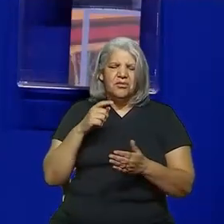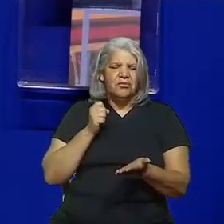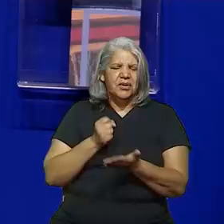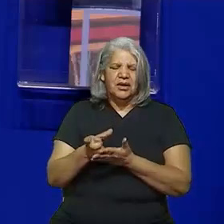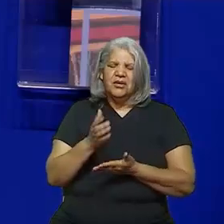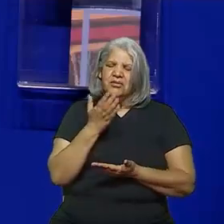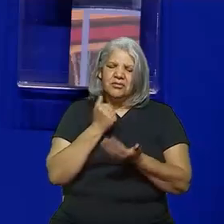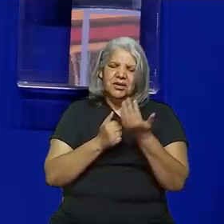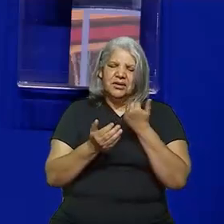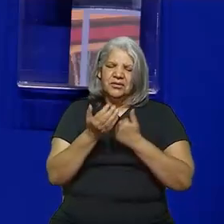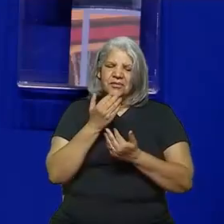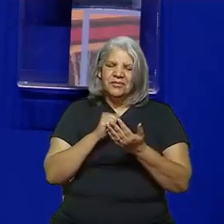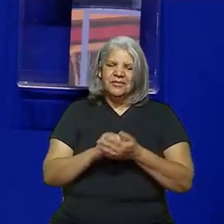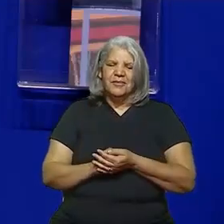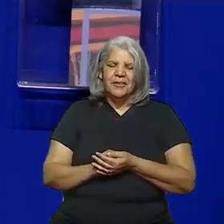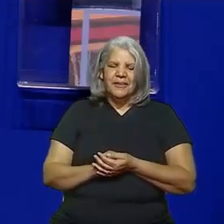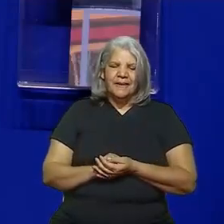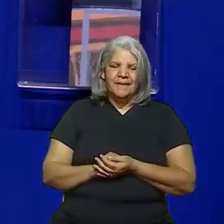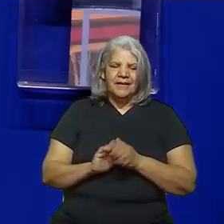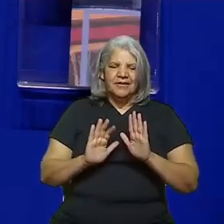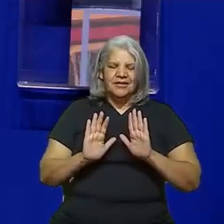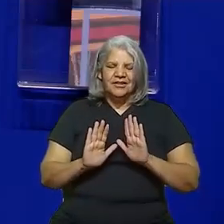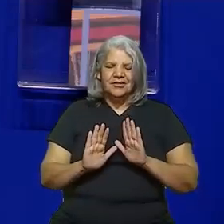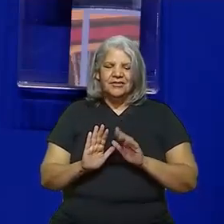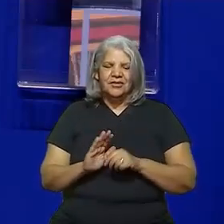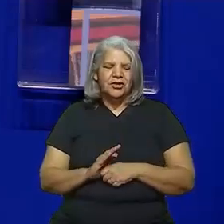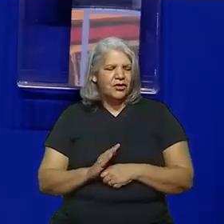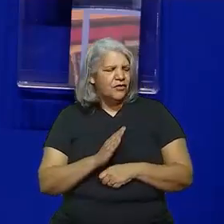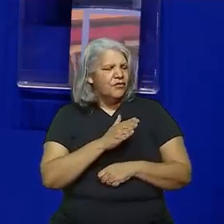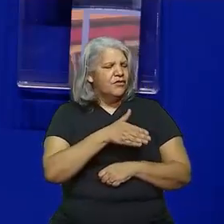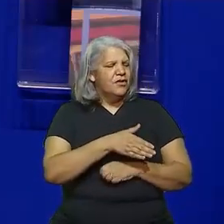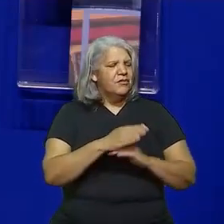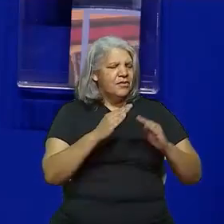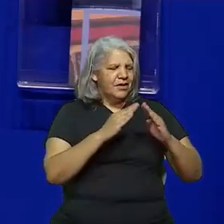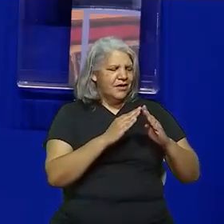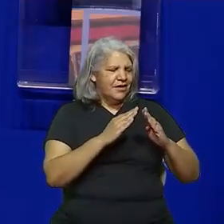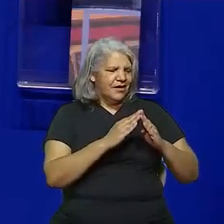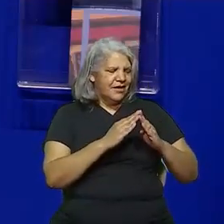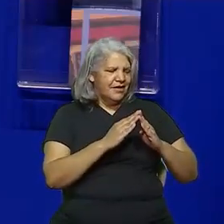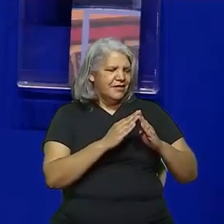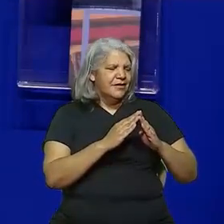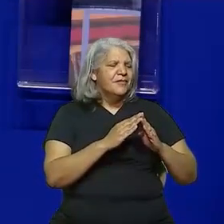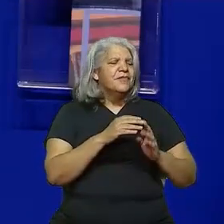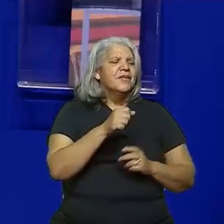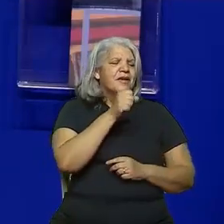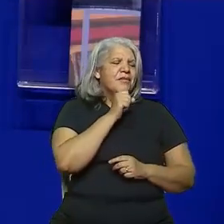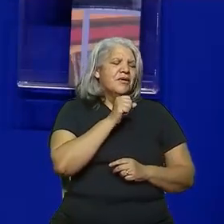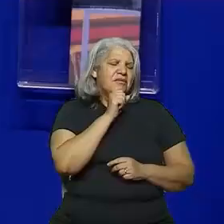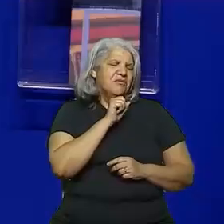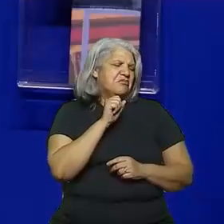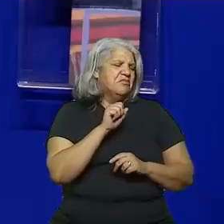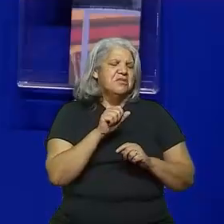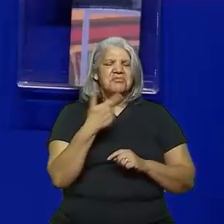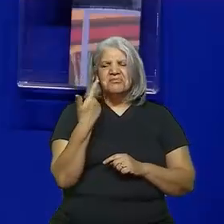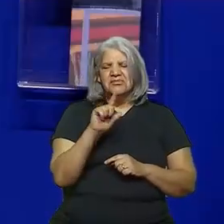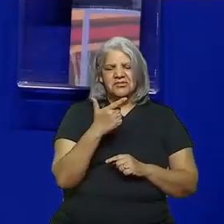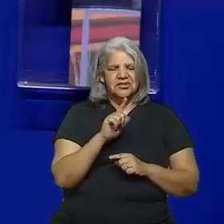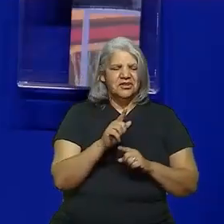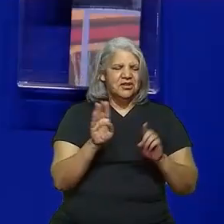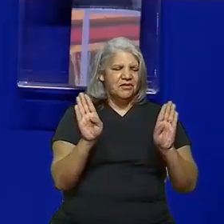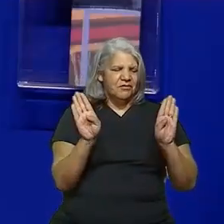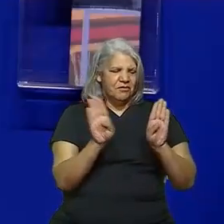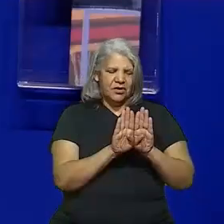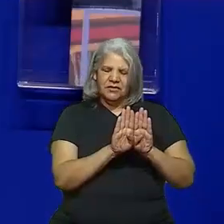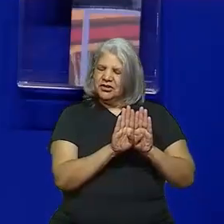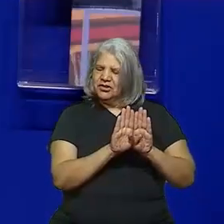alimentos. Eu fui para a casa da minha avó, não tinha porta fechada, não existia porta fechada. Todas as portas